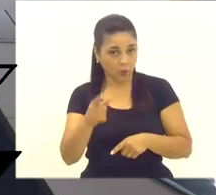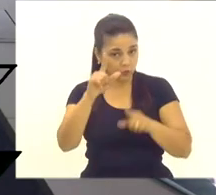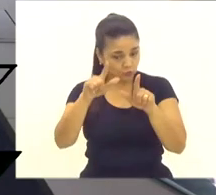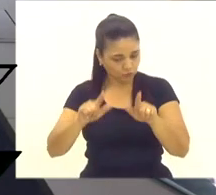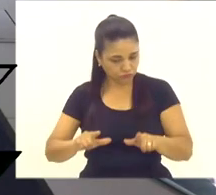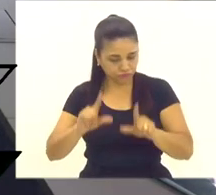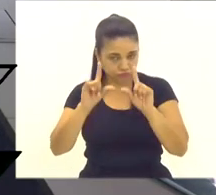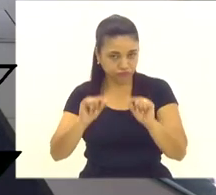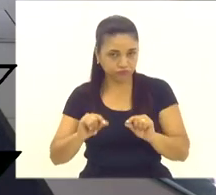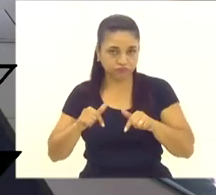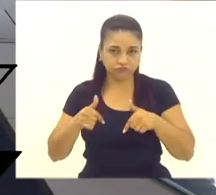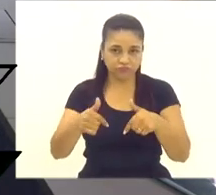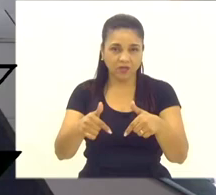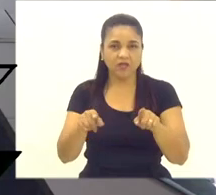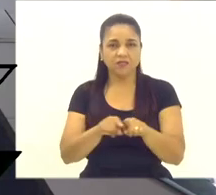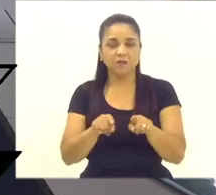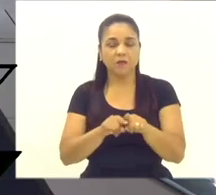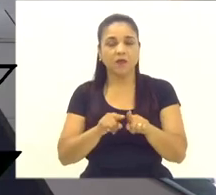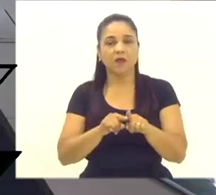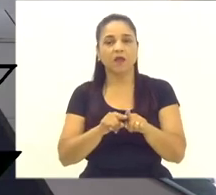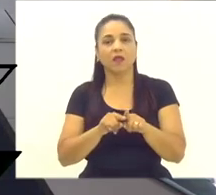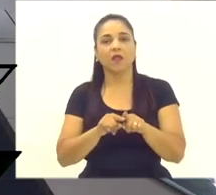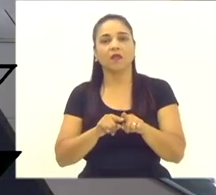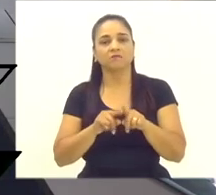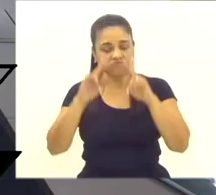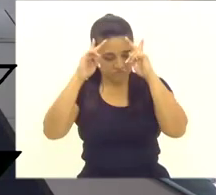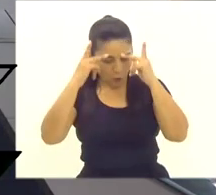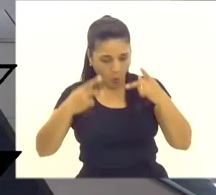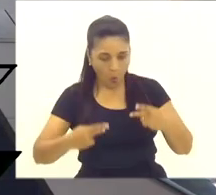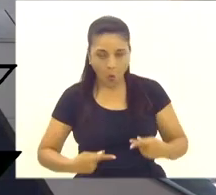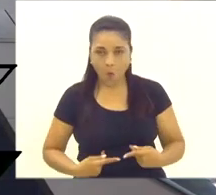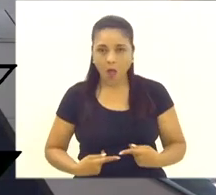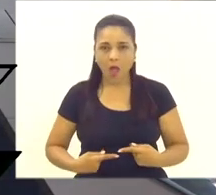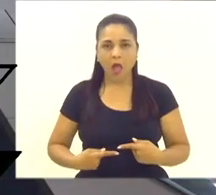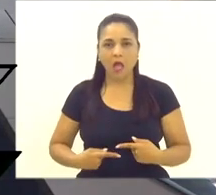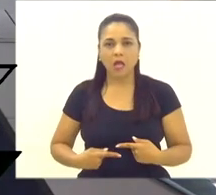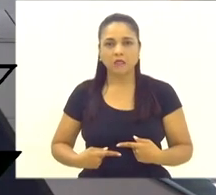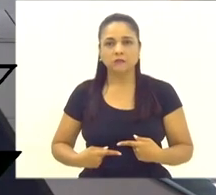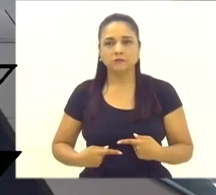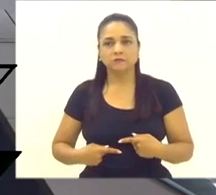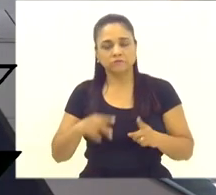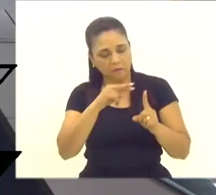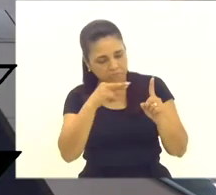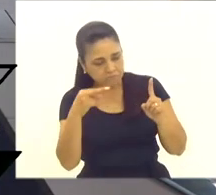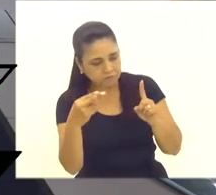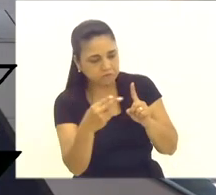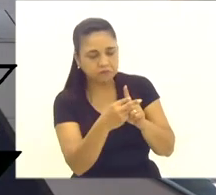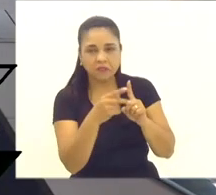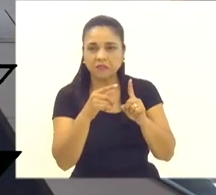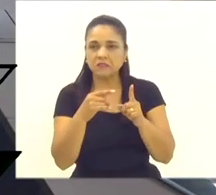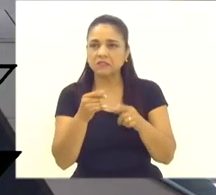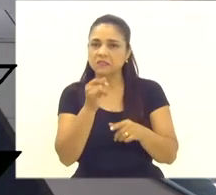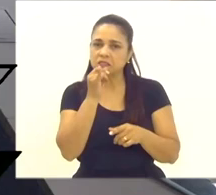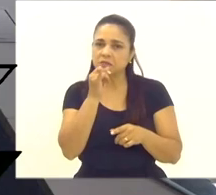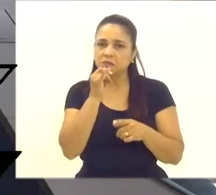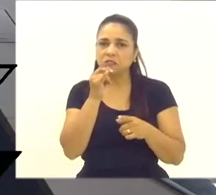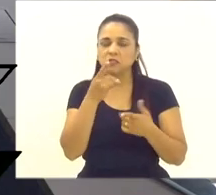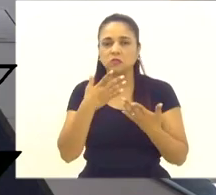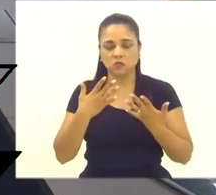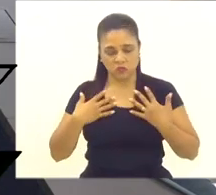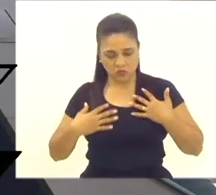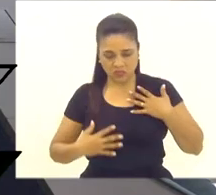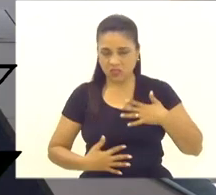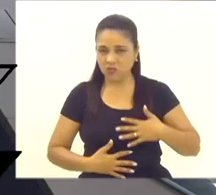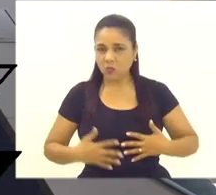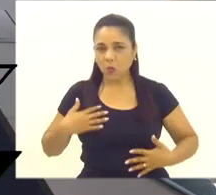desumanização né um outro aspecto é uma desumanização ou é uma abordagem mais exemplificada sexualização do corpo